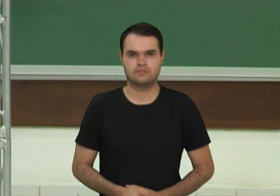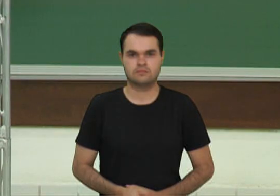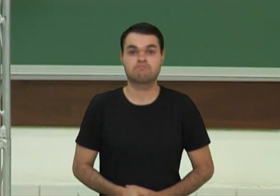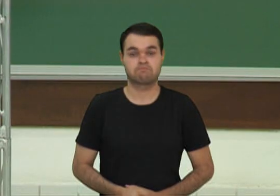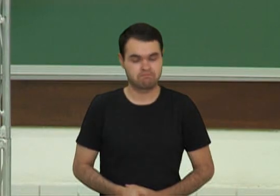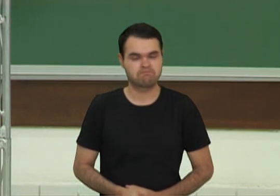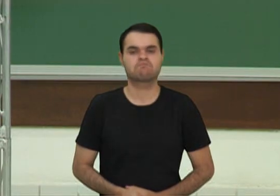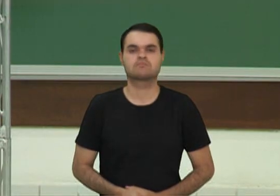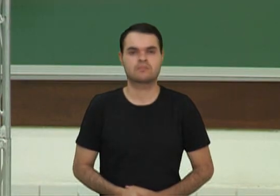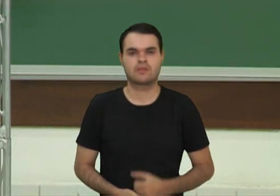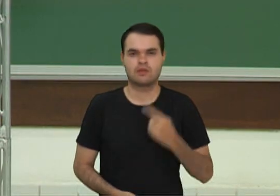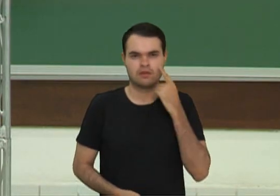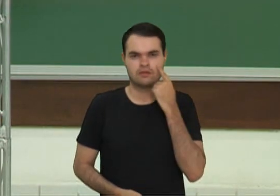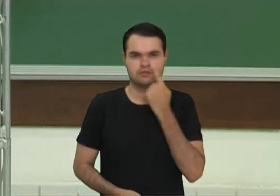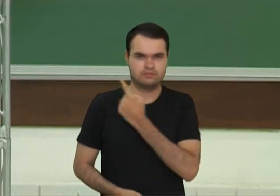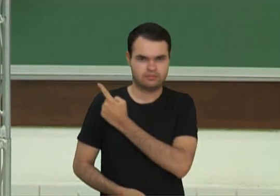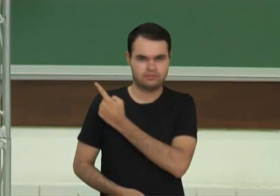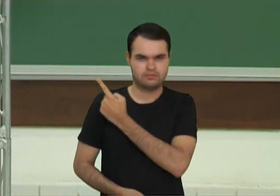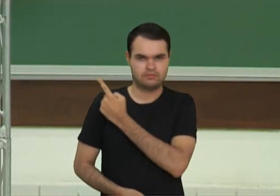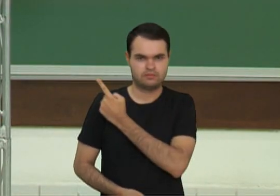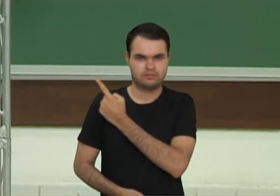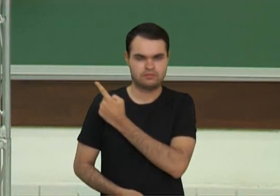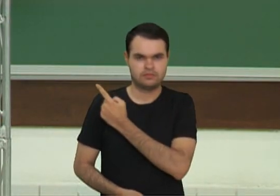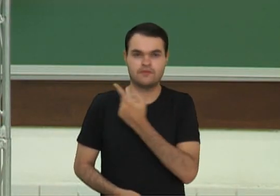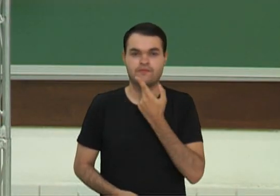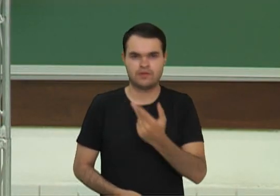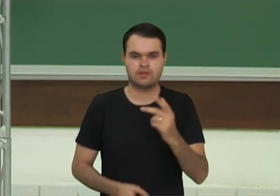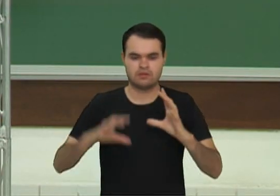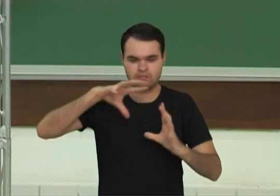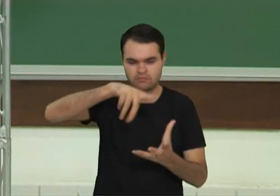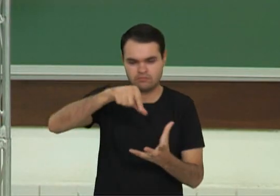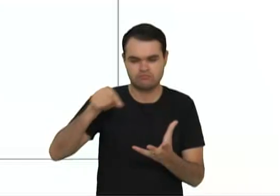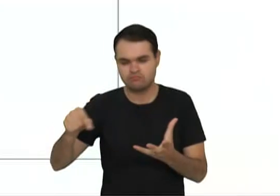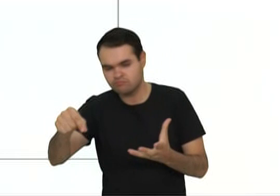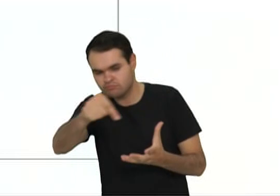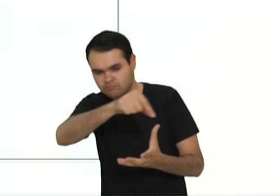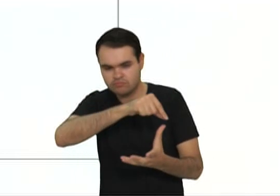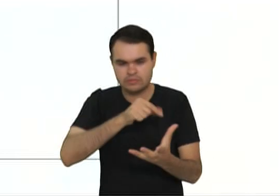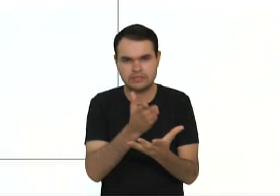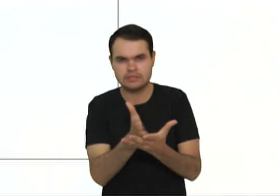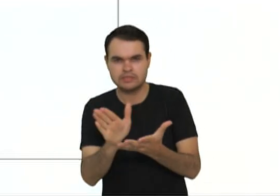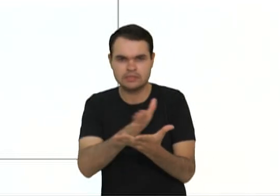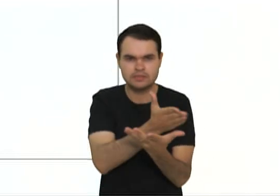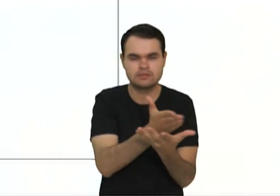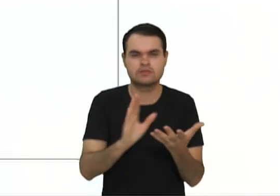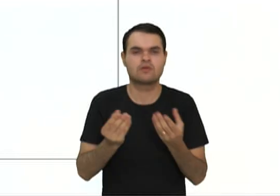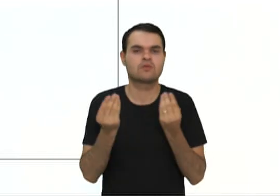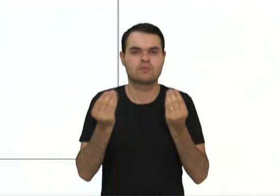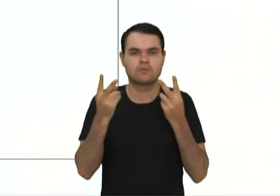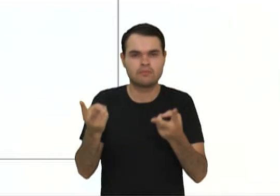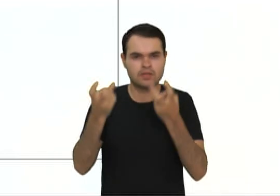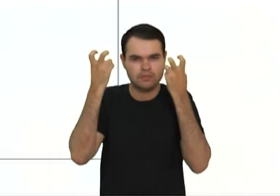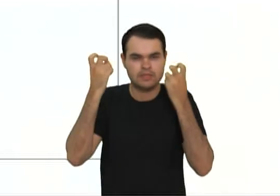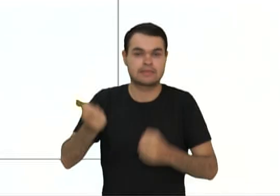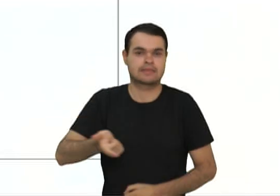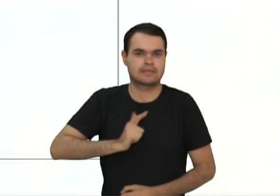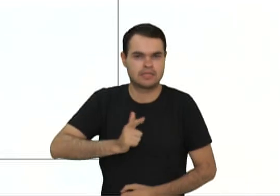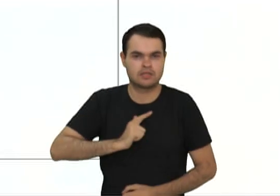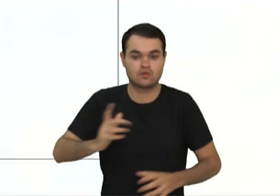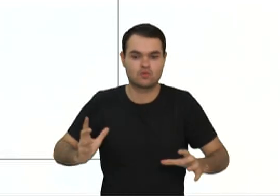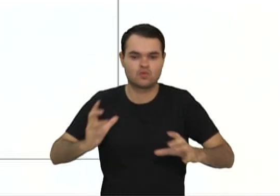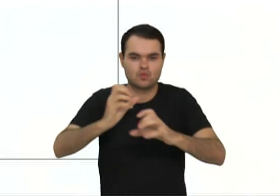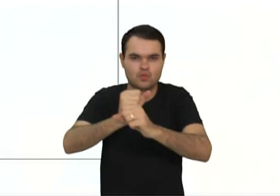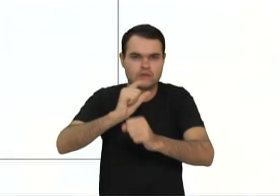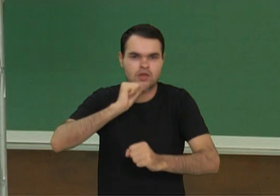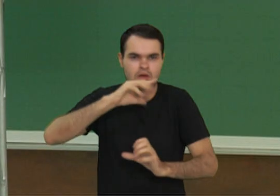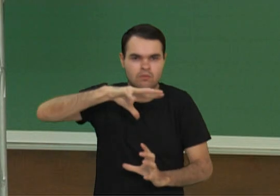Muito bem, dá uma olhada aqui, ó. Quando a gente fala na distribuição da água pelo nosso planeta, ó, você vai observar que nós temos, do total da